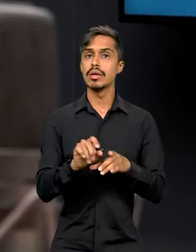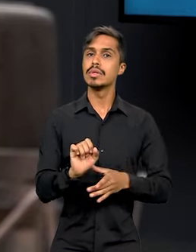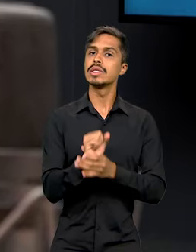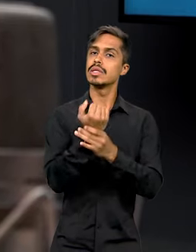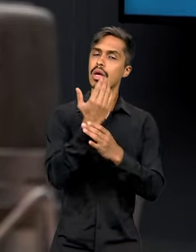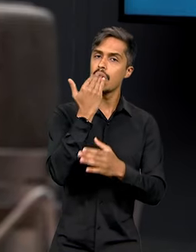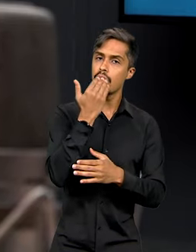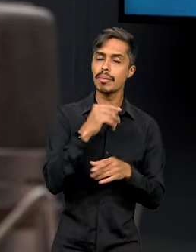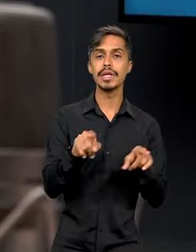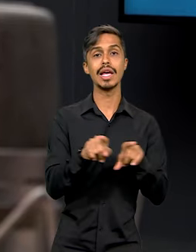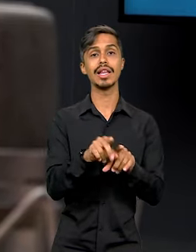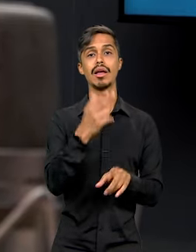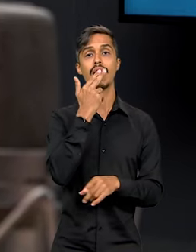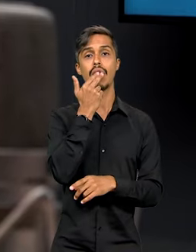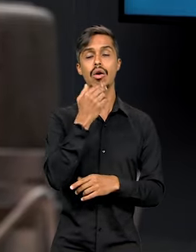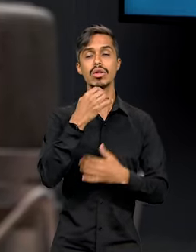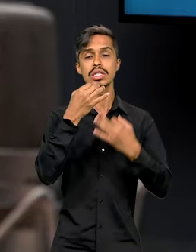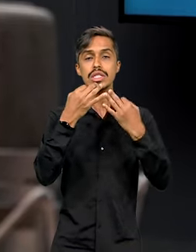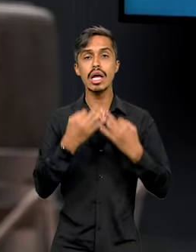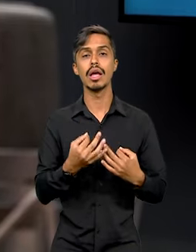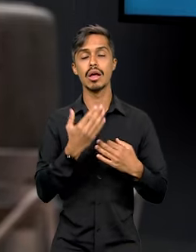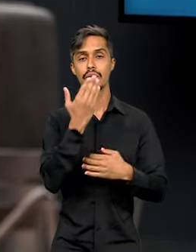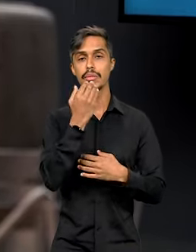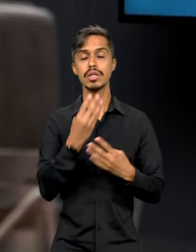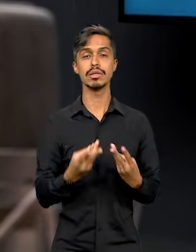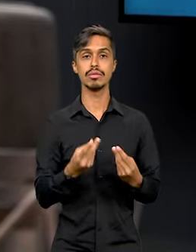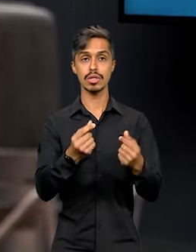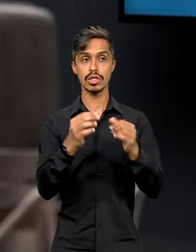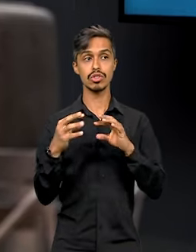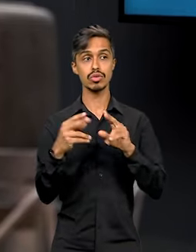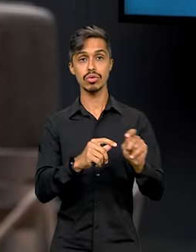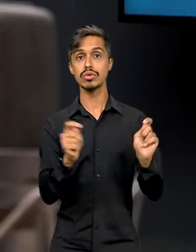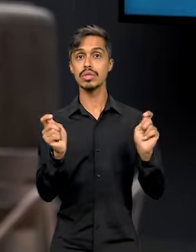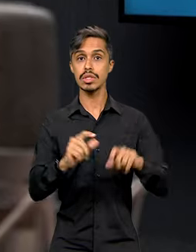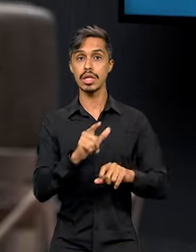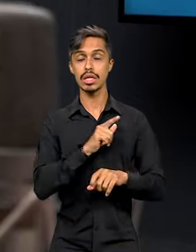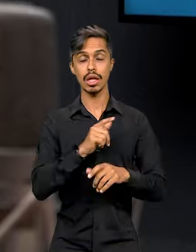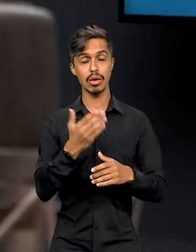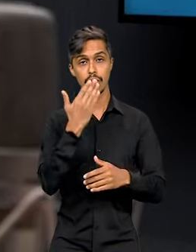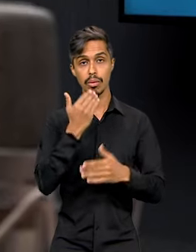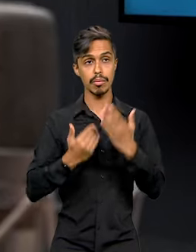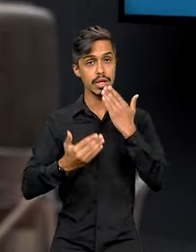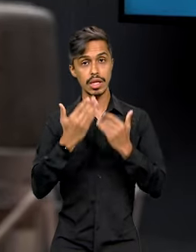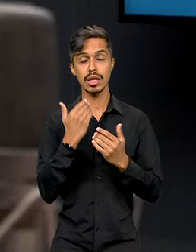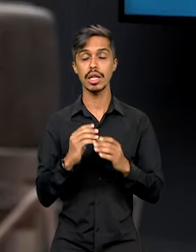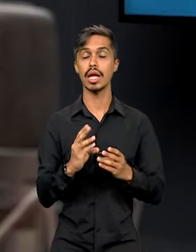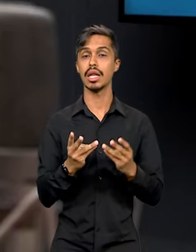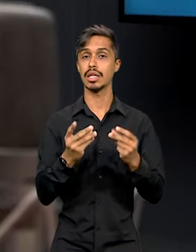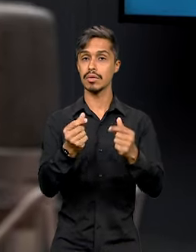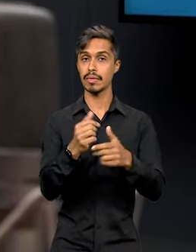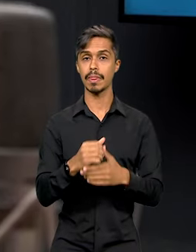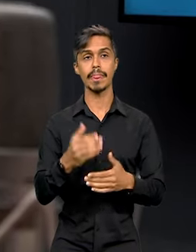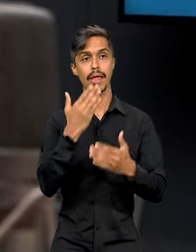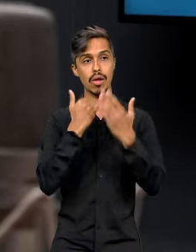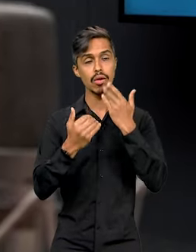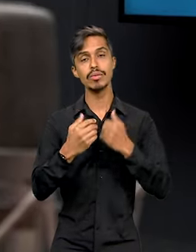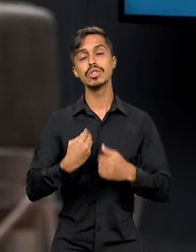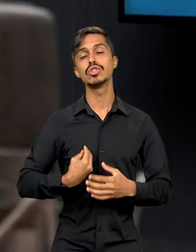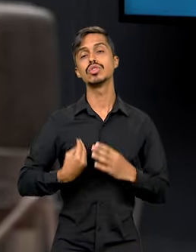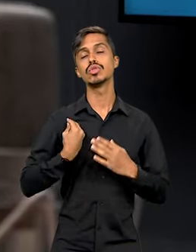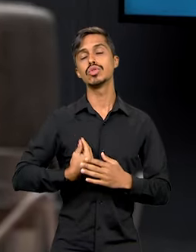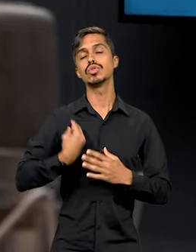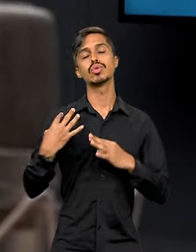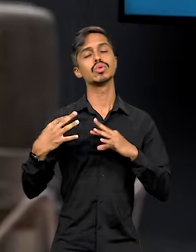segurança alimentar e nutricional no planeta decir que todas as pessoas tenham suficientes alimentos de qualidade para se alimentar durante